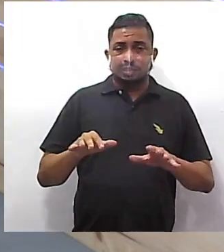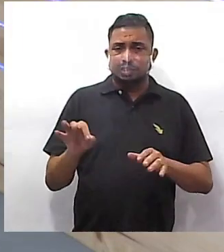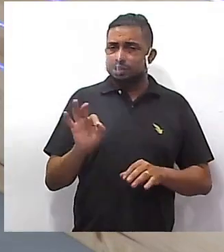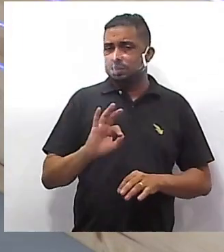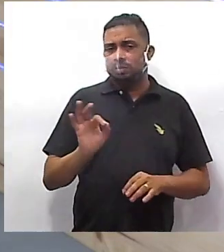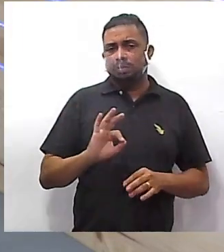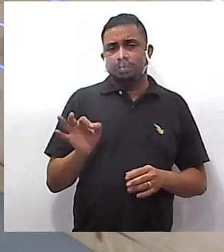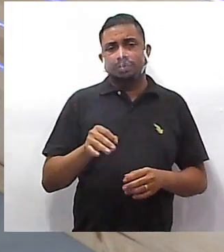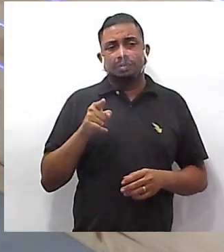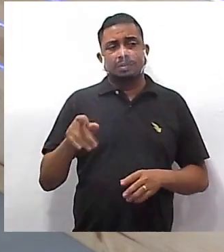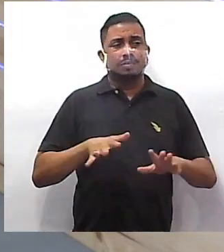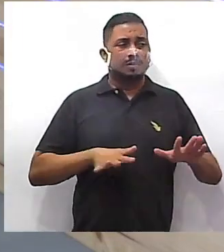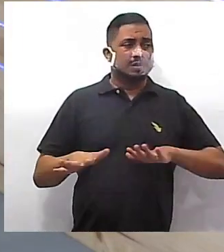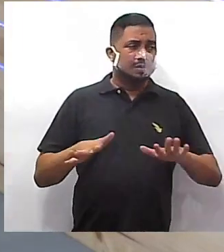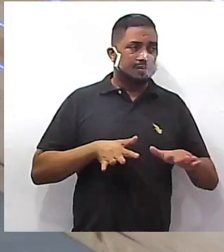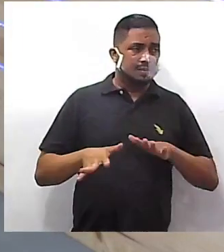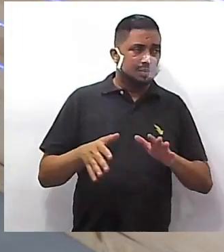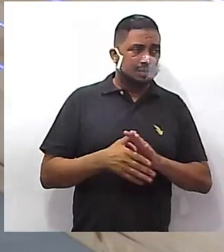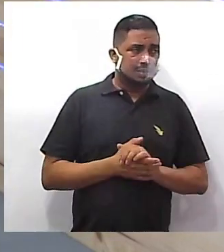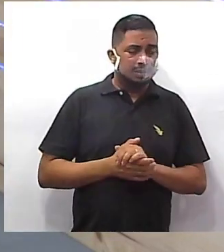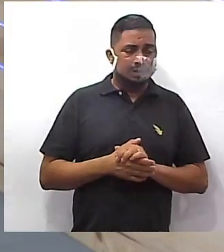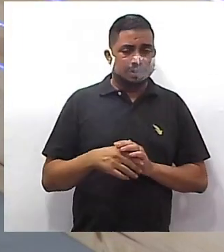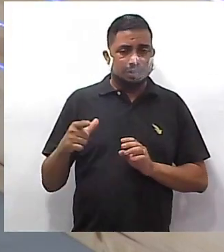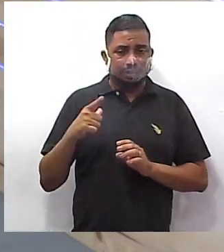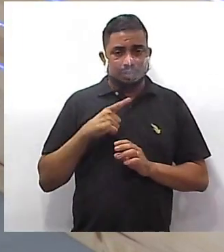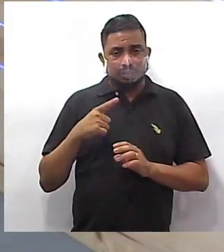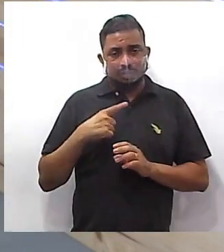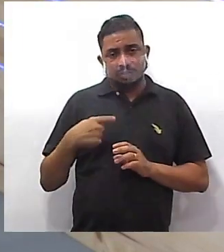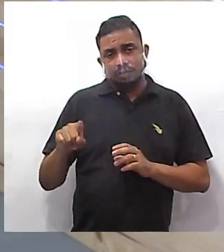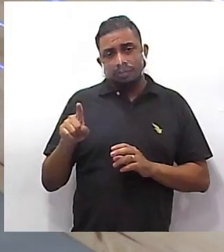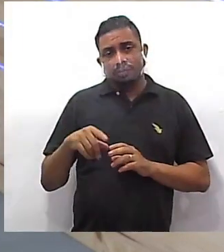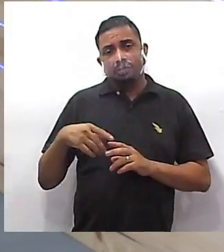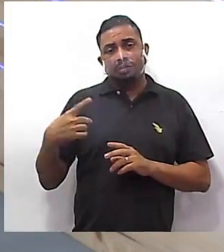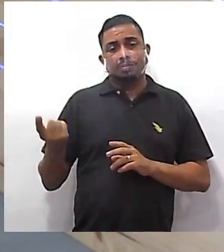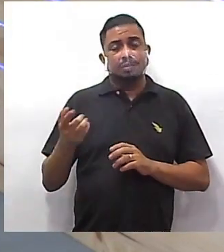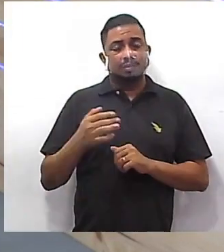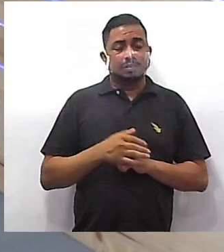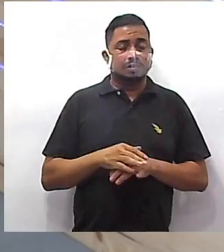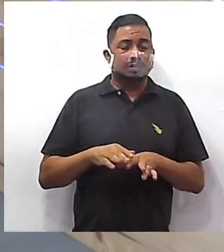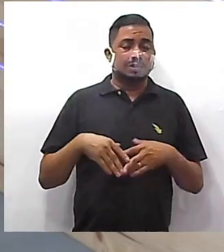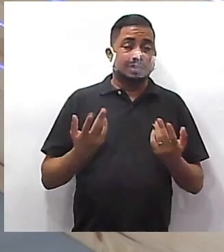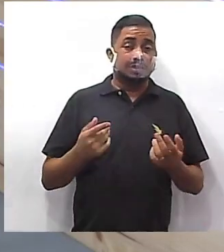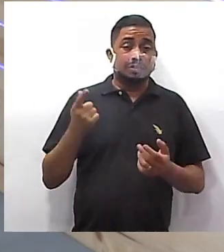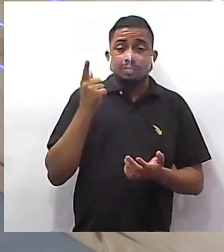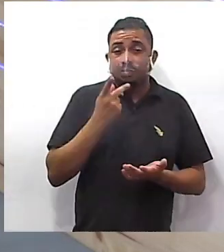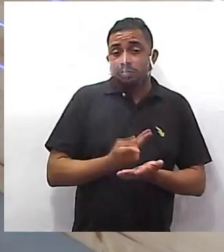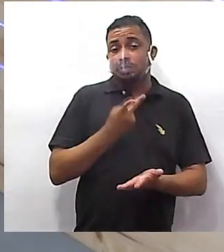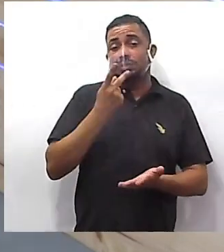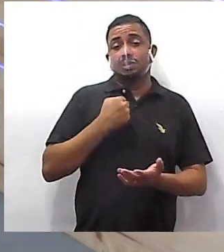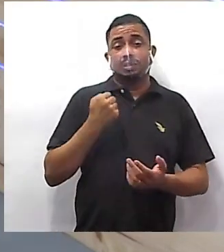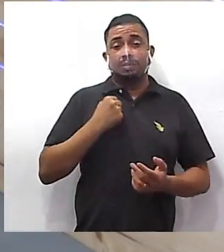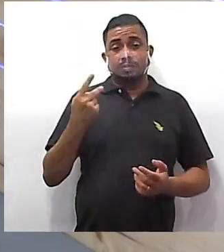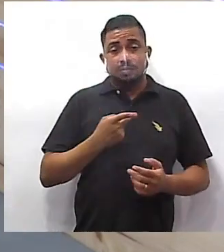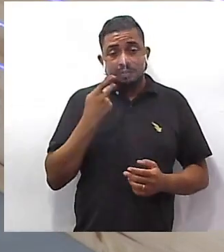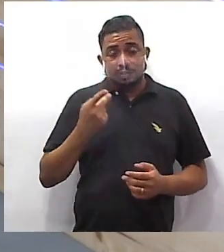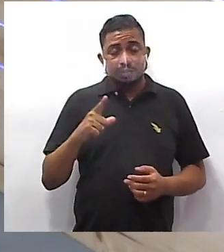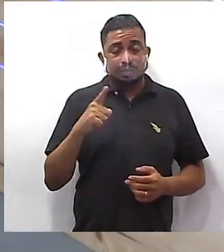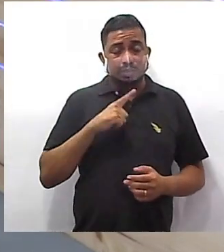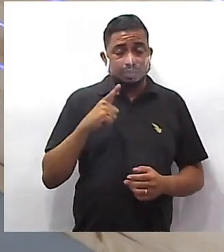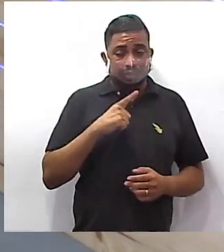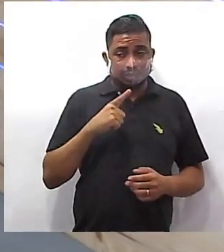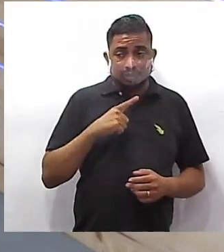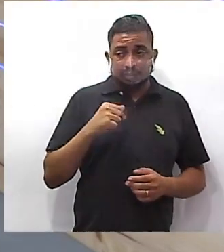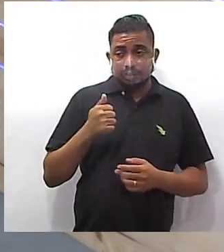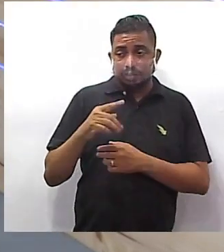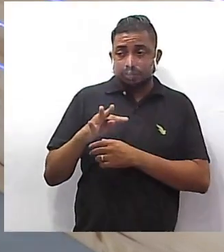desse movimento, a levar esse agente para o próximo. E aí, o que é que acontece? Quando eu falei que eles insistiam em usar os adornos,